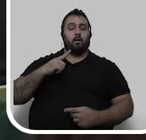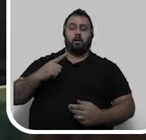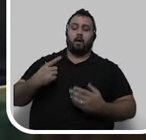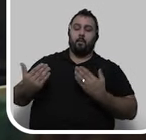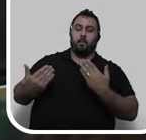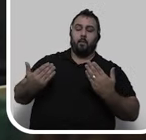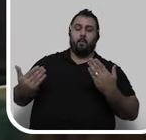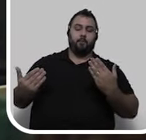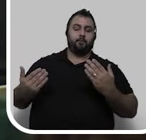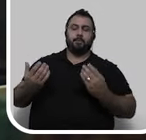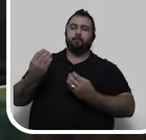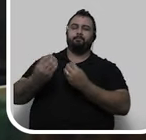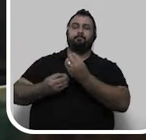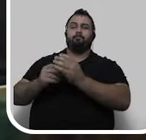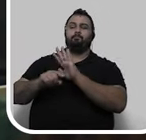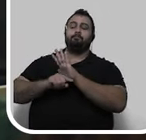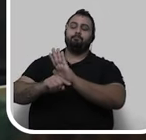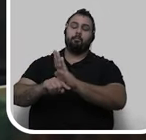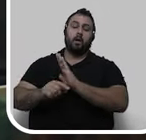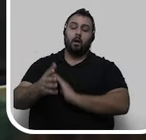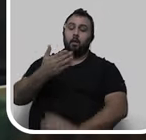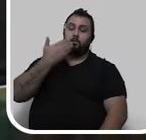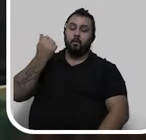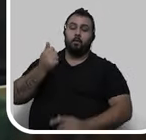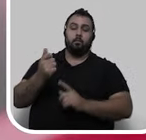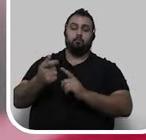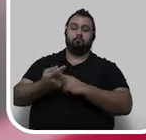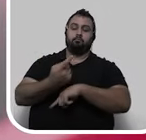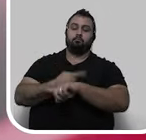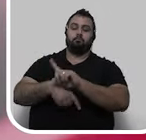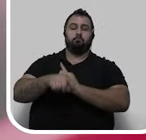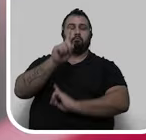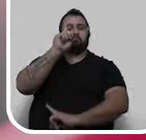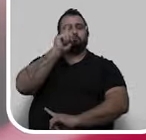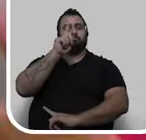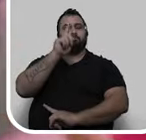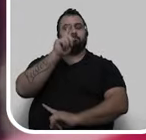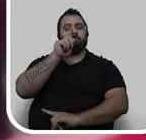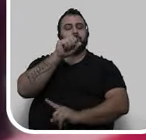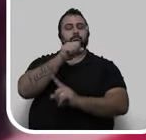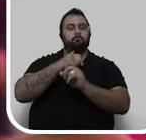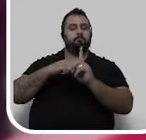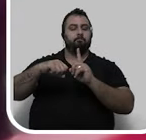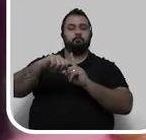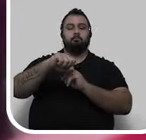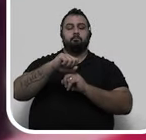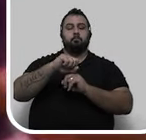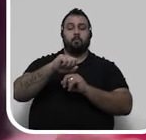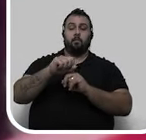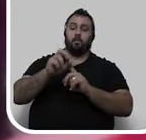discernimento de como ajudar a potencializar a sociedade ou